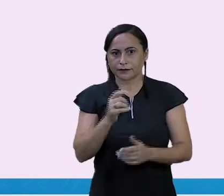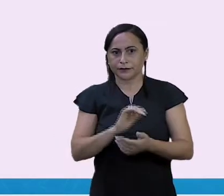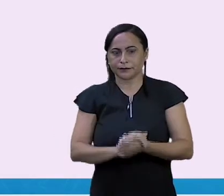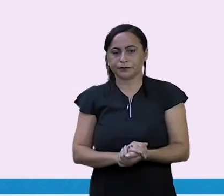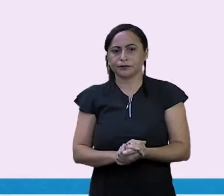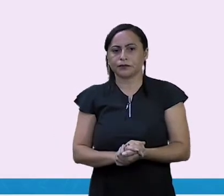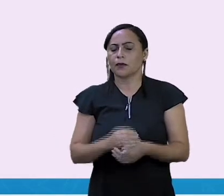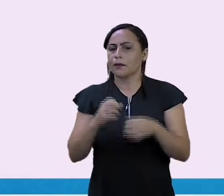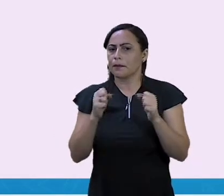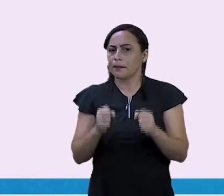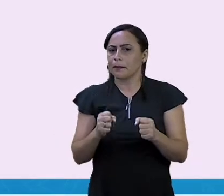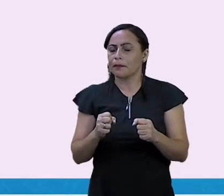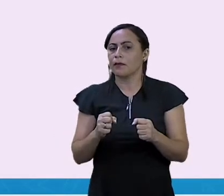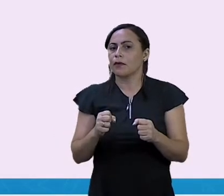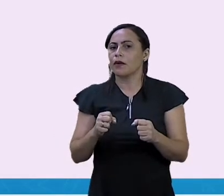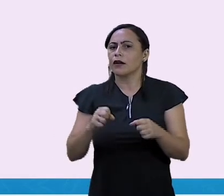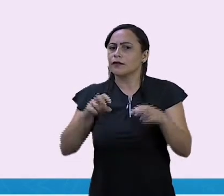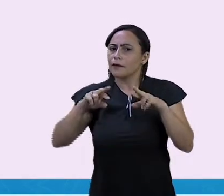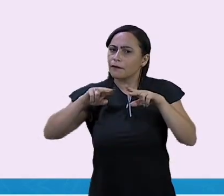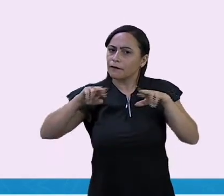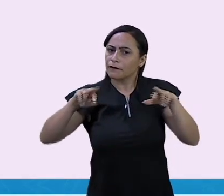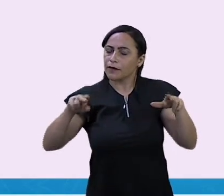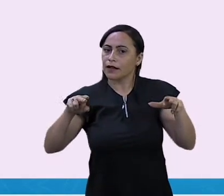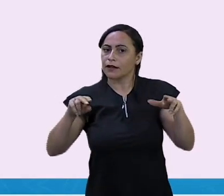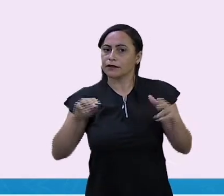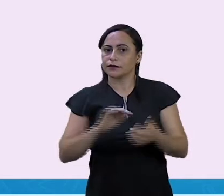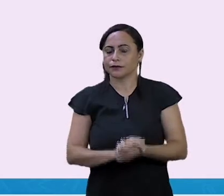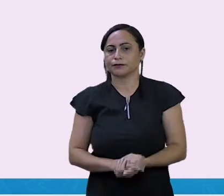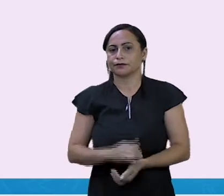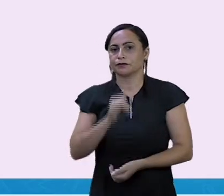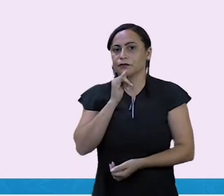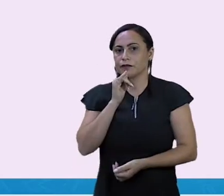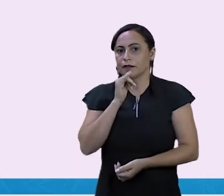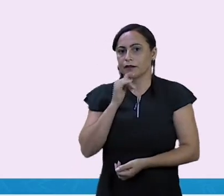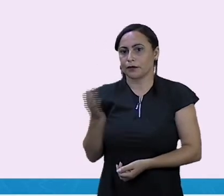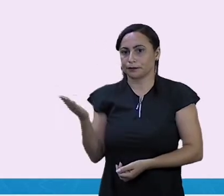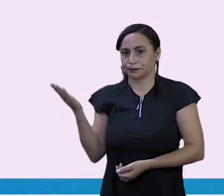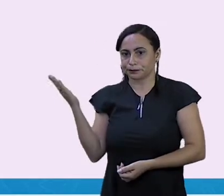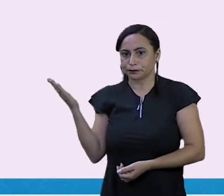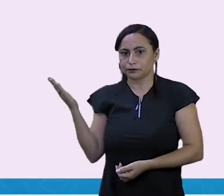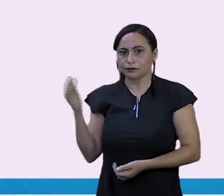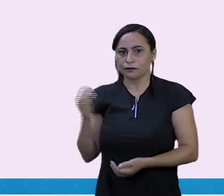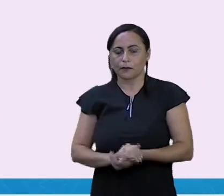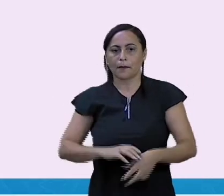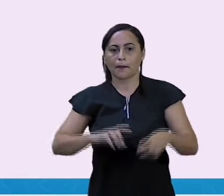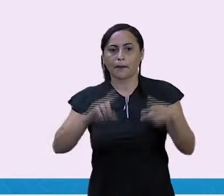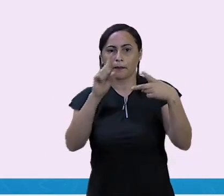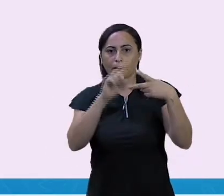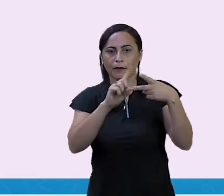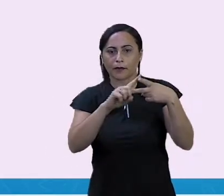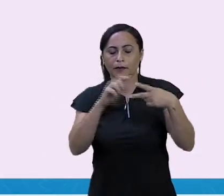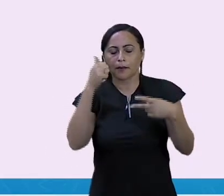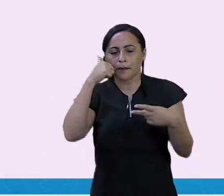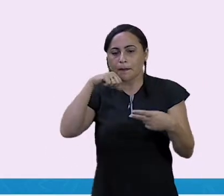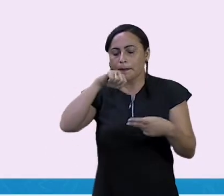mais um exemplo de polissemia. A mãe vela pelo sono do filho